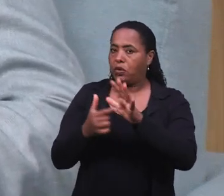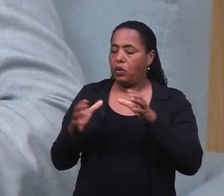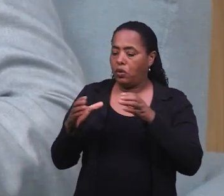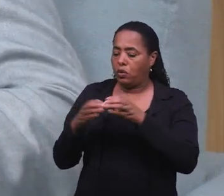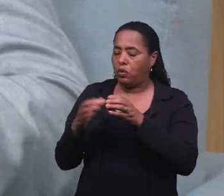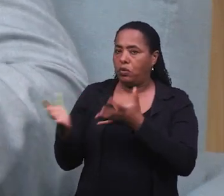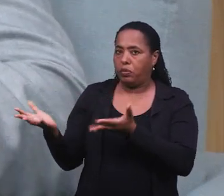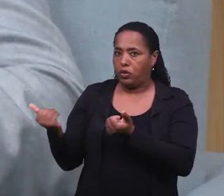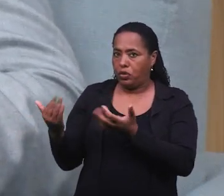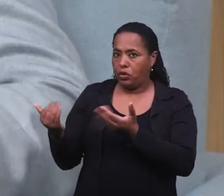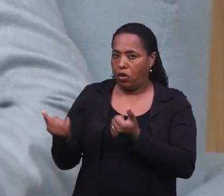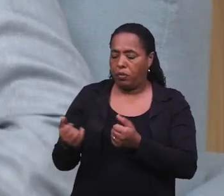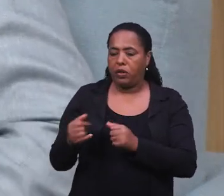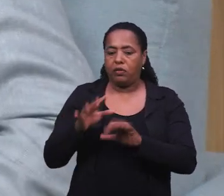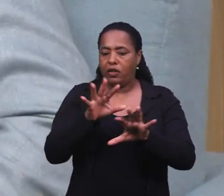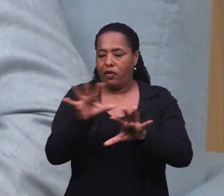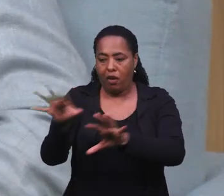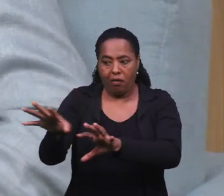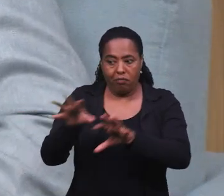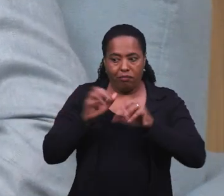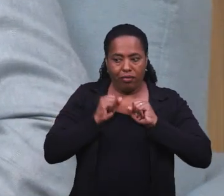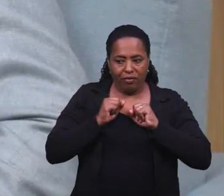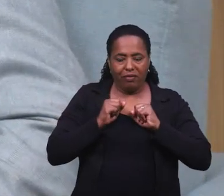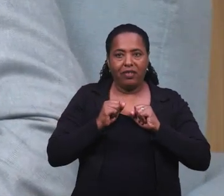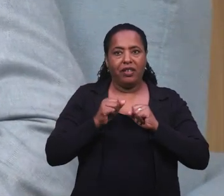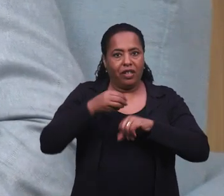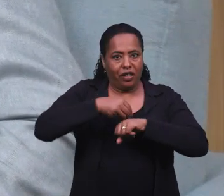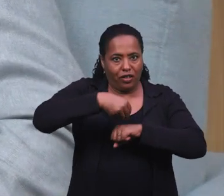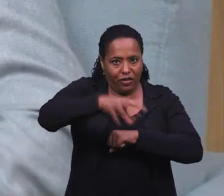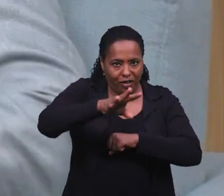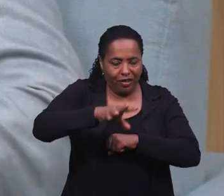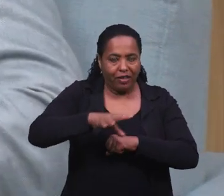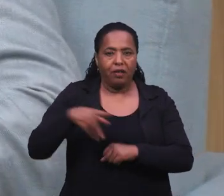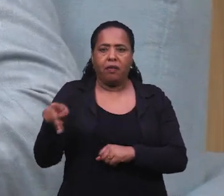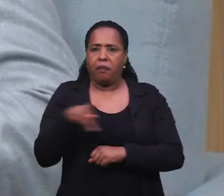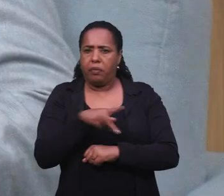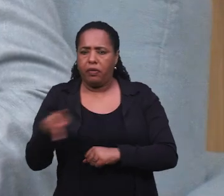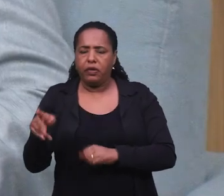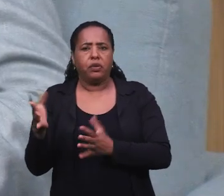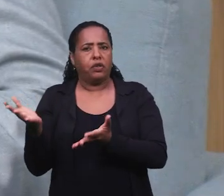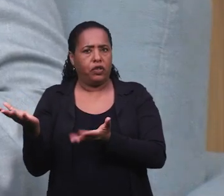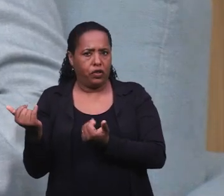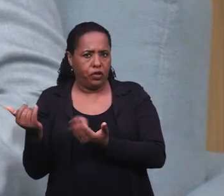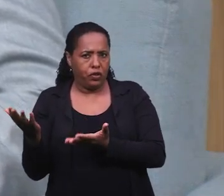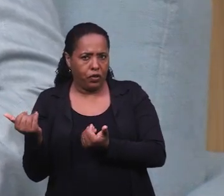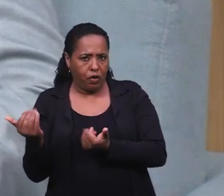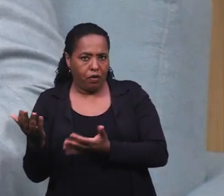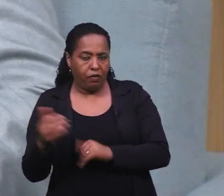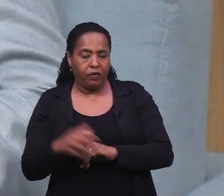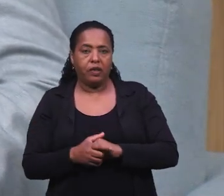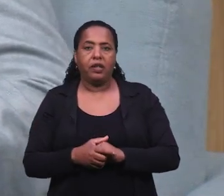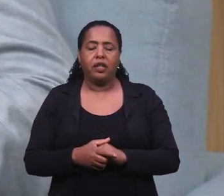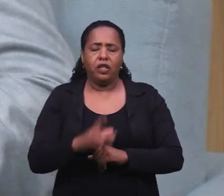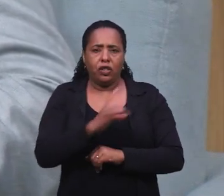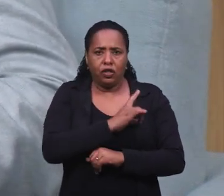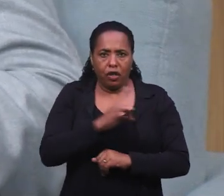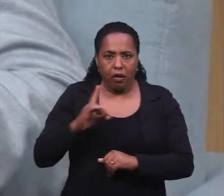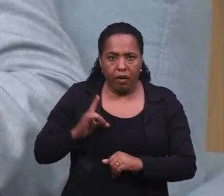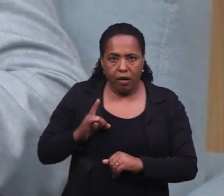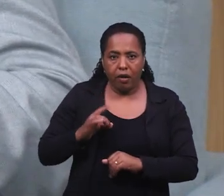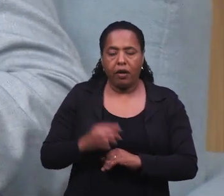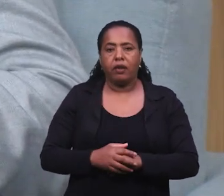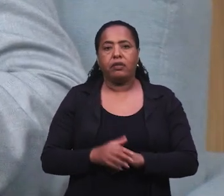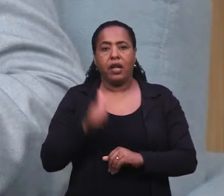lugar específico, participando, e acabou o culto, o que acontece? Às vezes ele está ali, vou embora, acabou o culto. Aproveita esse